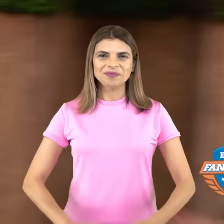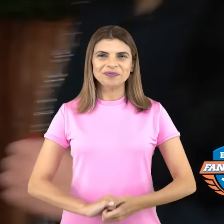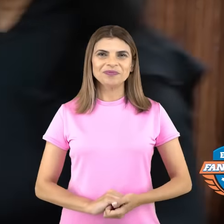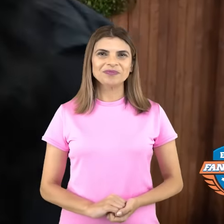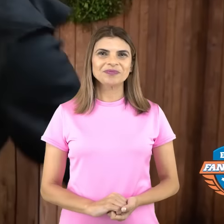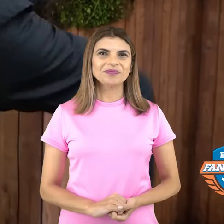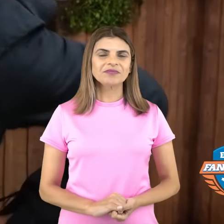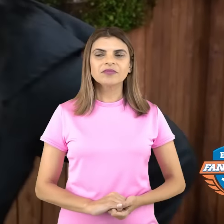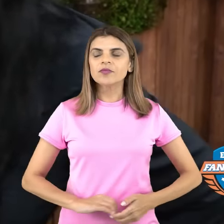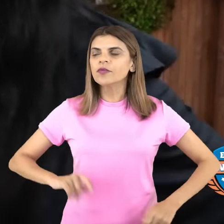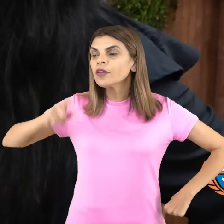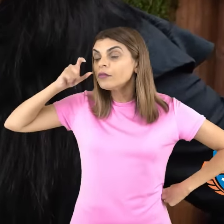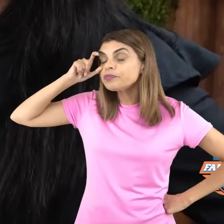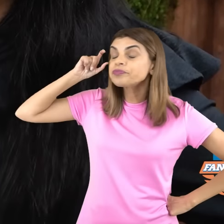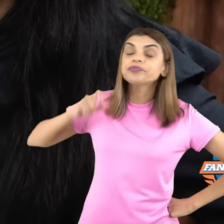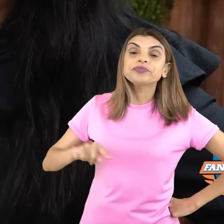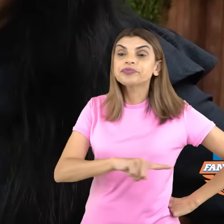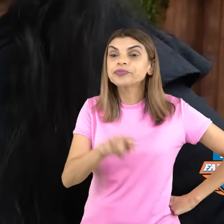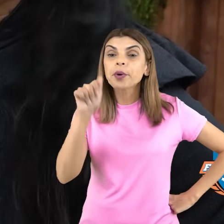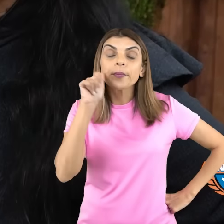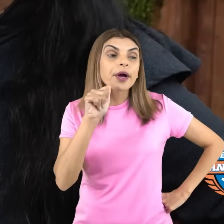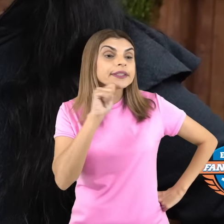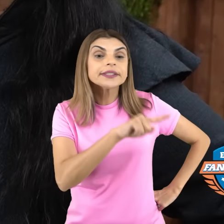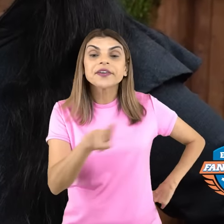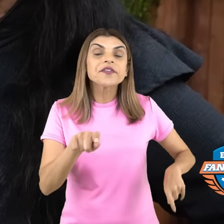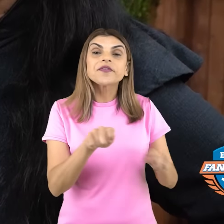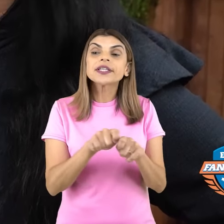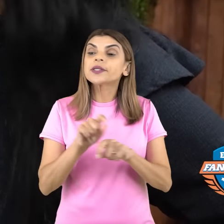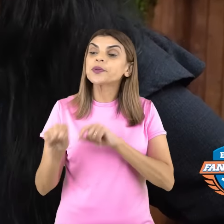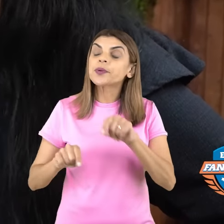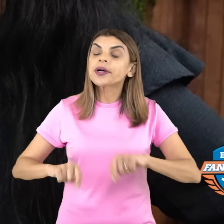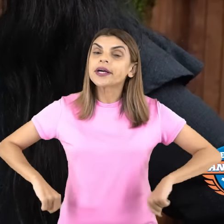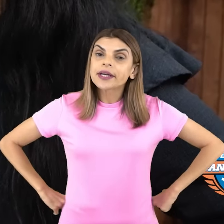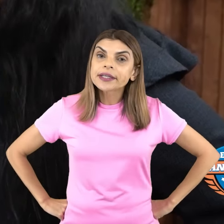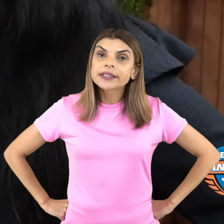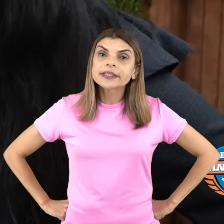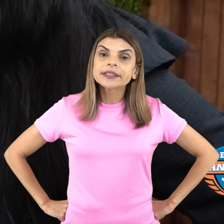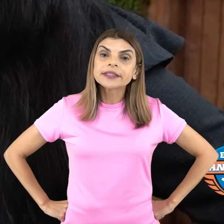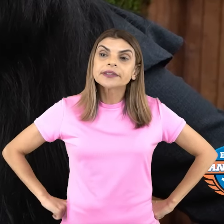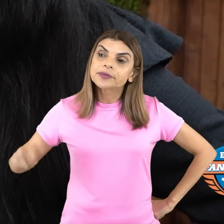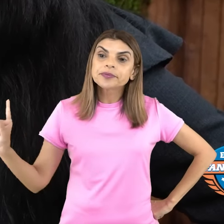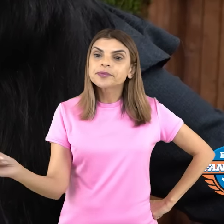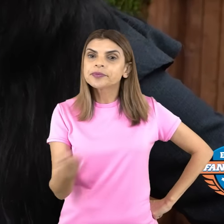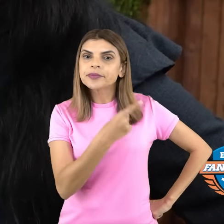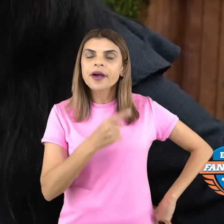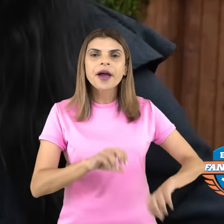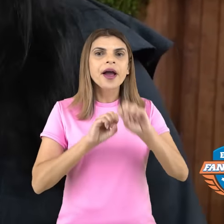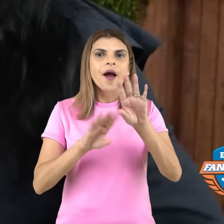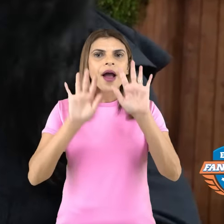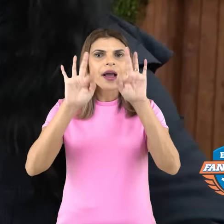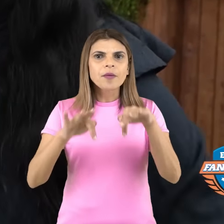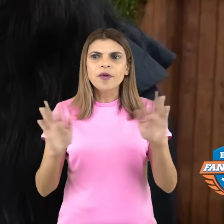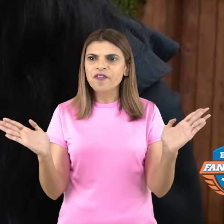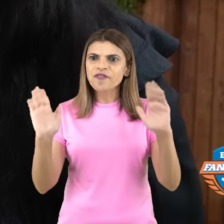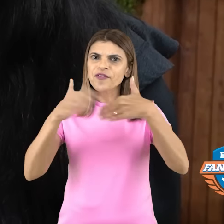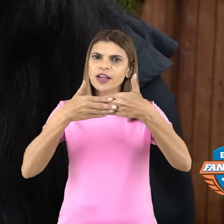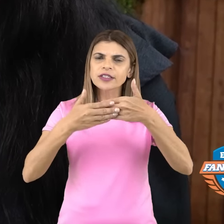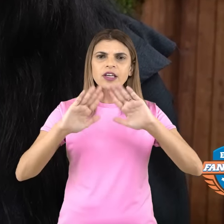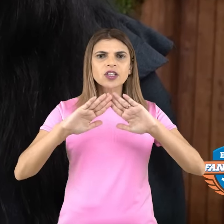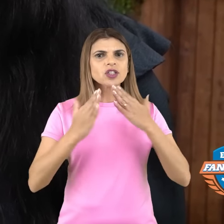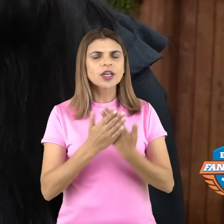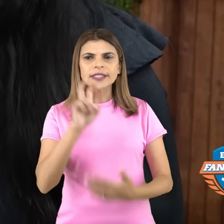aventureiras! Ei, mocinhas! O que vocês estão fazendo aqui? A aula já acabou e a escola fecha em